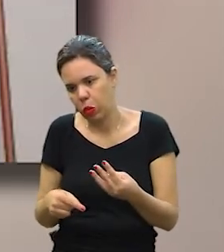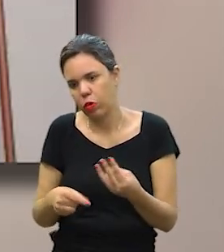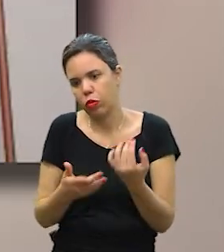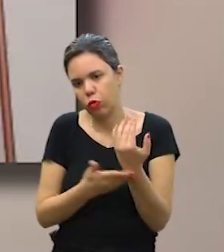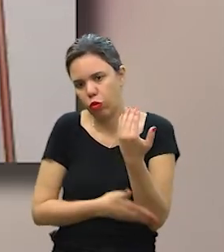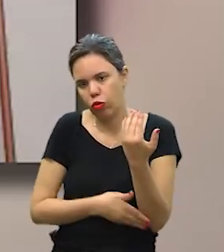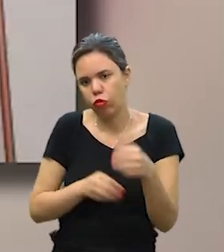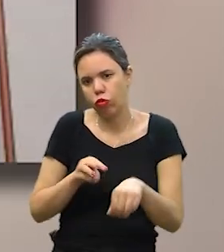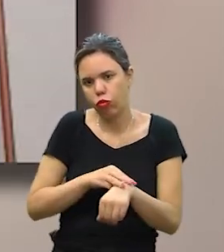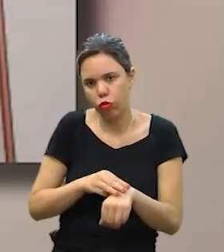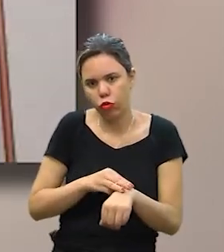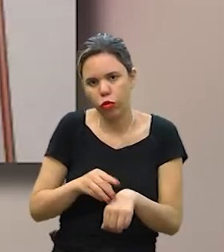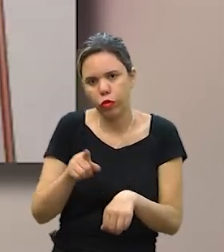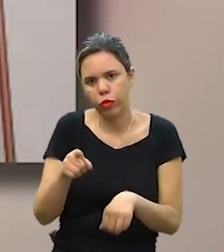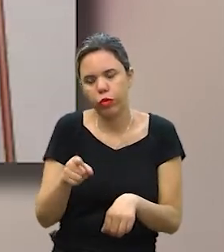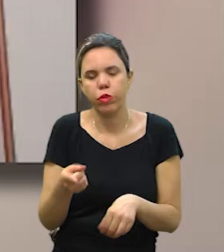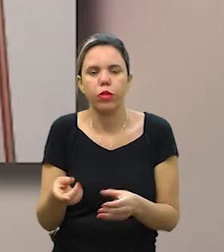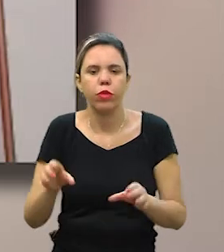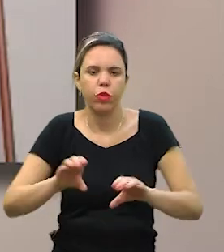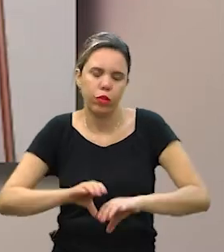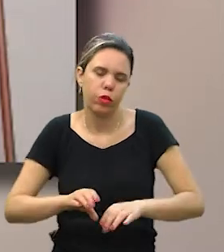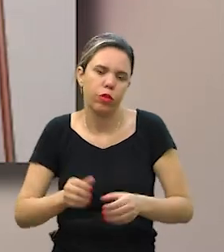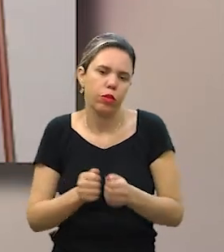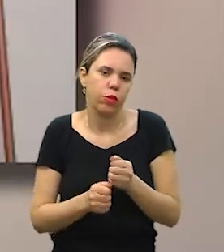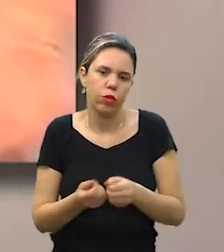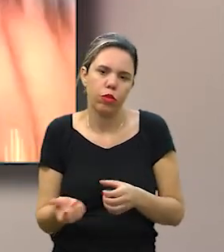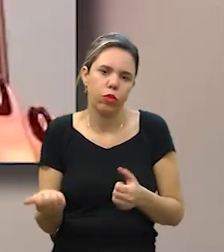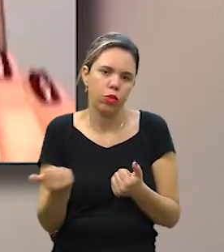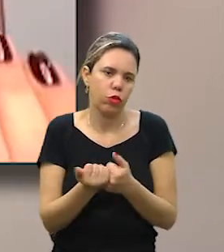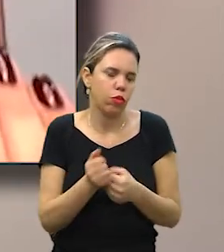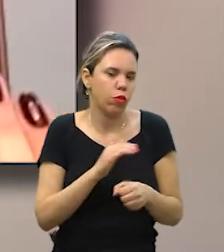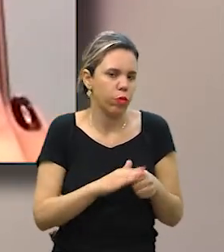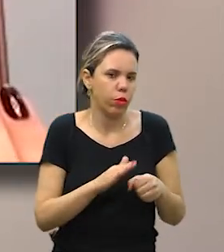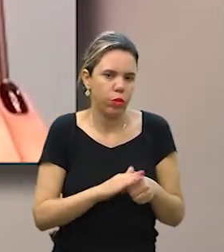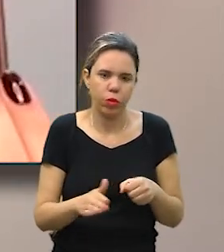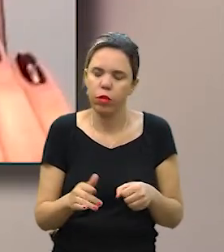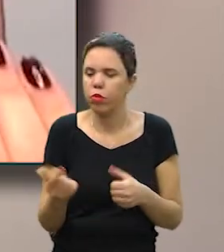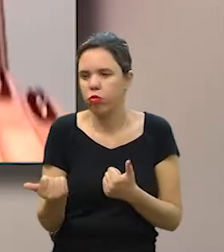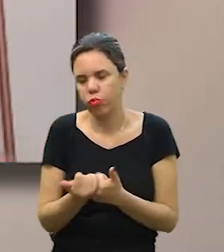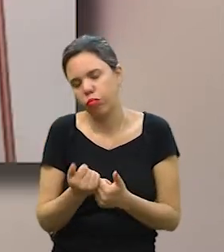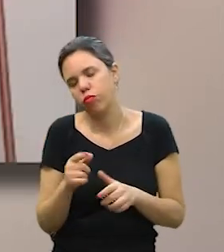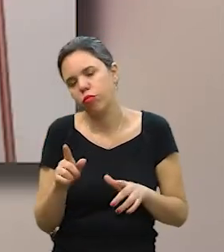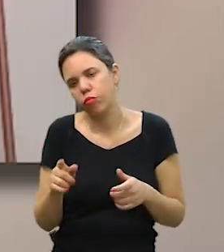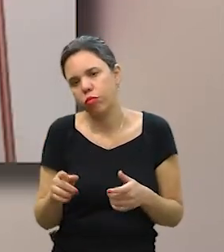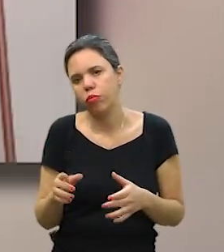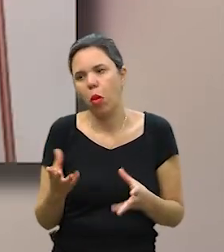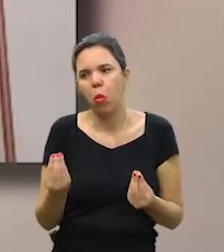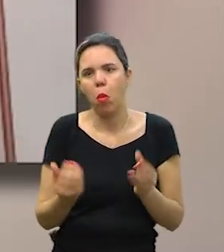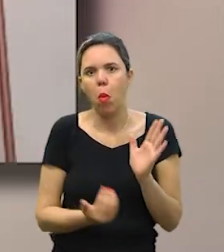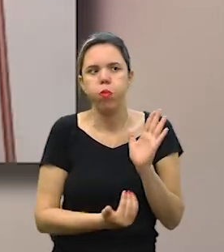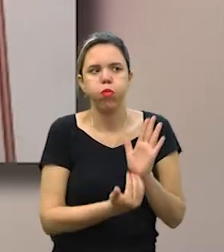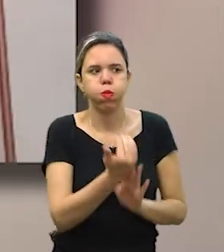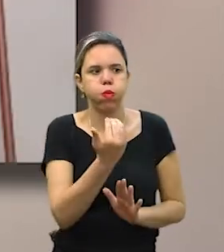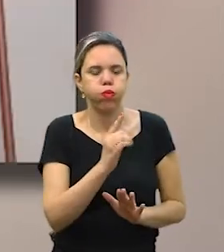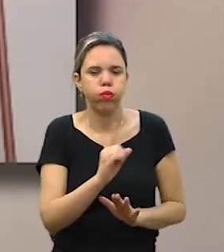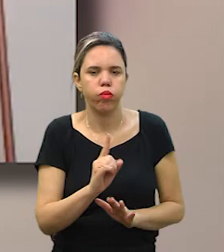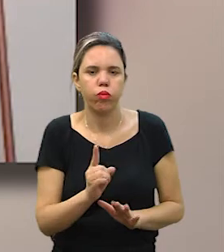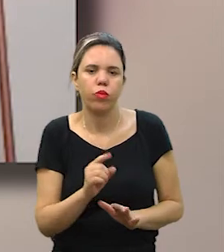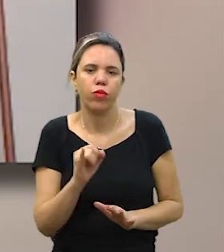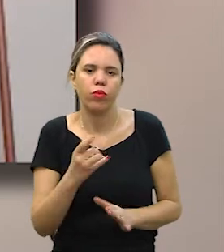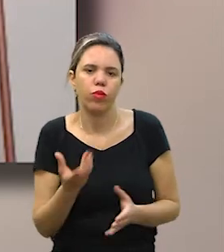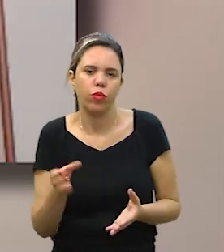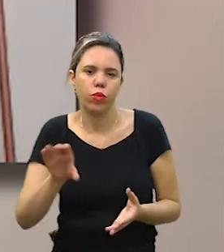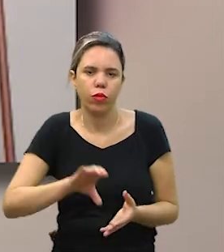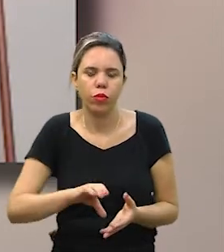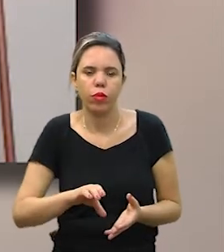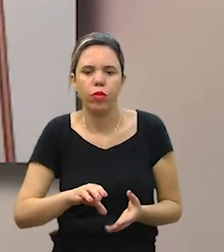como a mandioca. Então, se você vai pôr arroz, não coloque a batata, né? Para não ficar excesso de carboidrato.